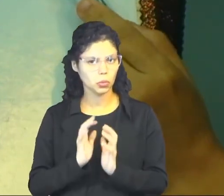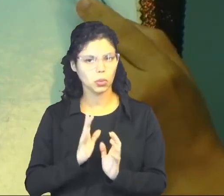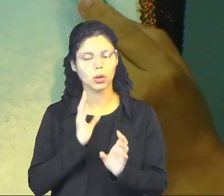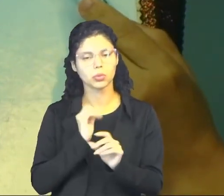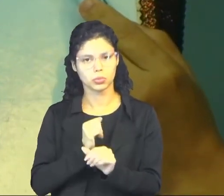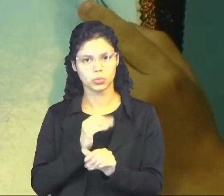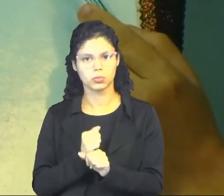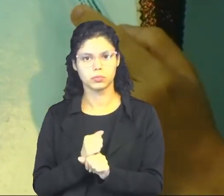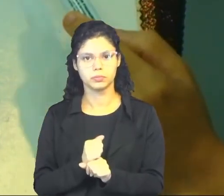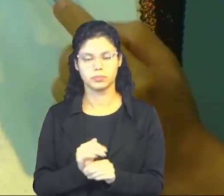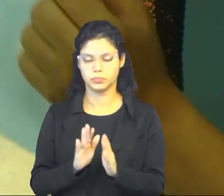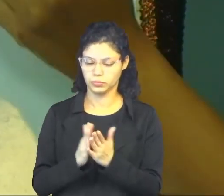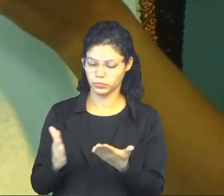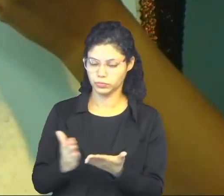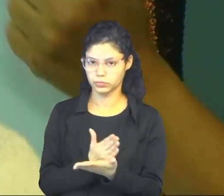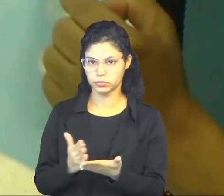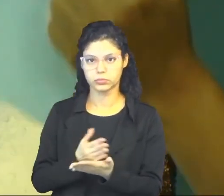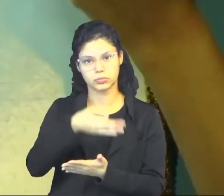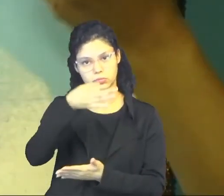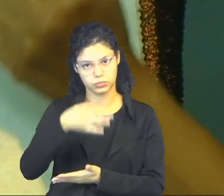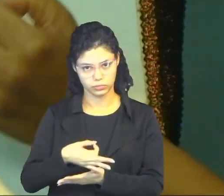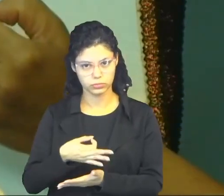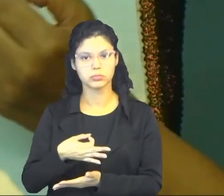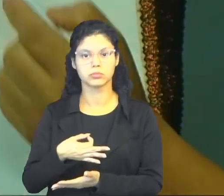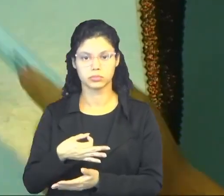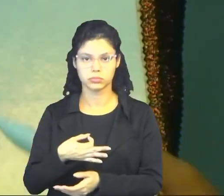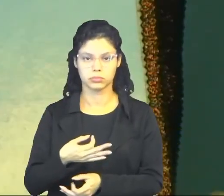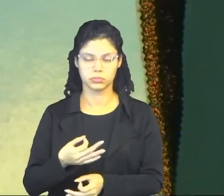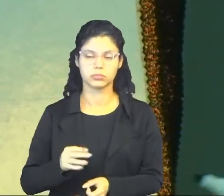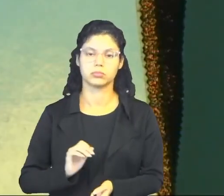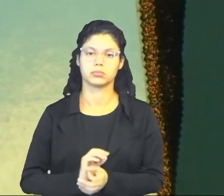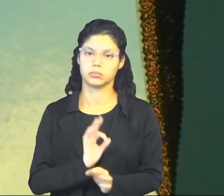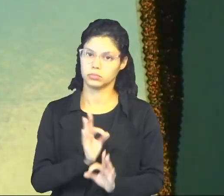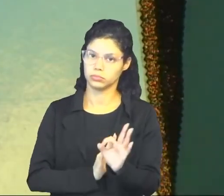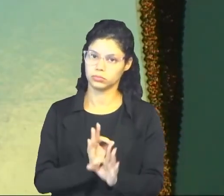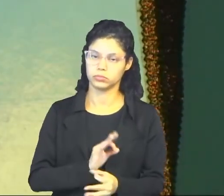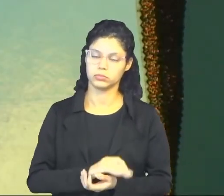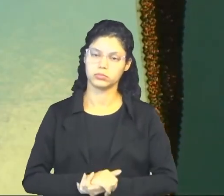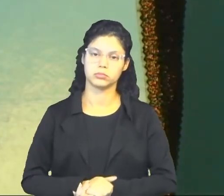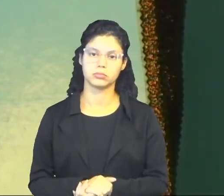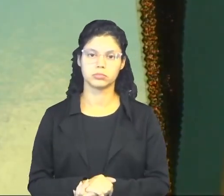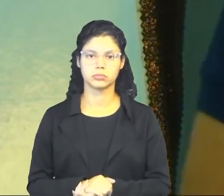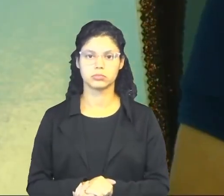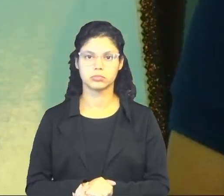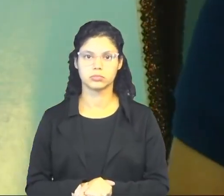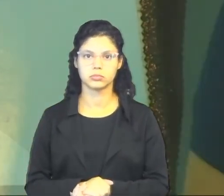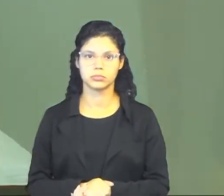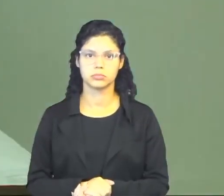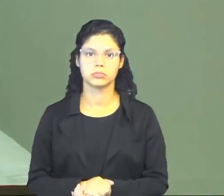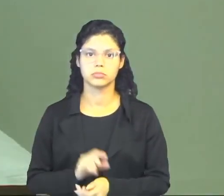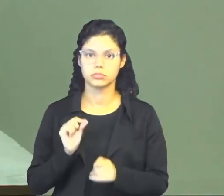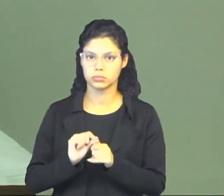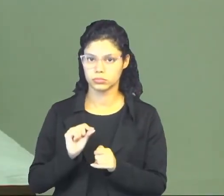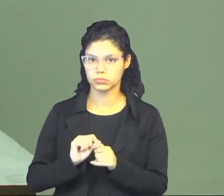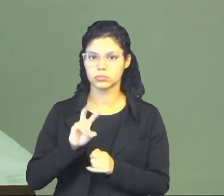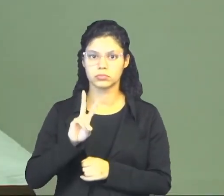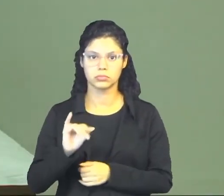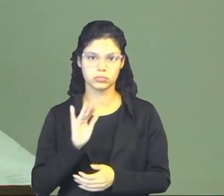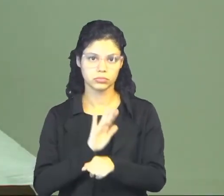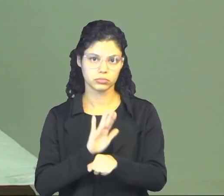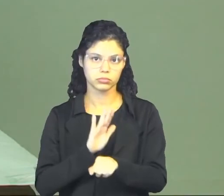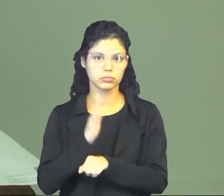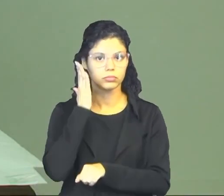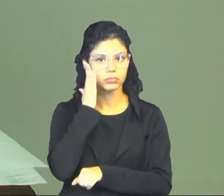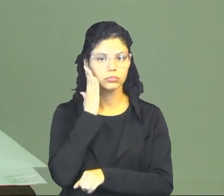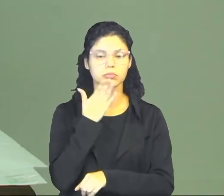No seu caderno sempre fazer de maneira organizada, não dessa forma desorganizada, tá bom? Que isso vai ajudar no seu cálculo e você